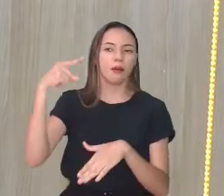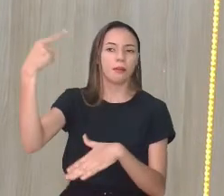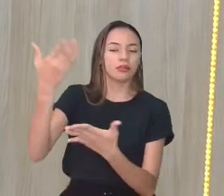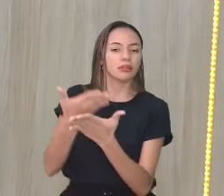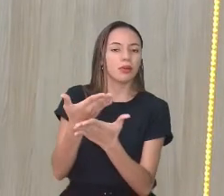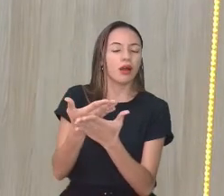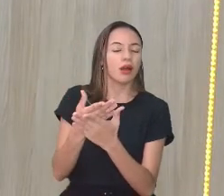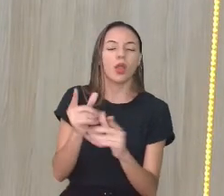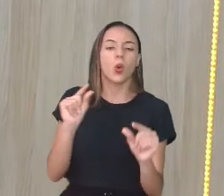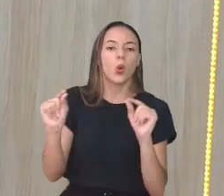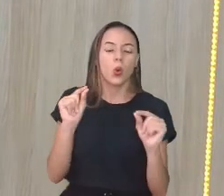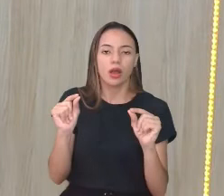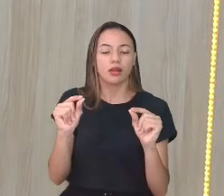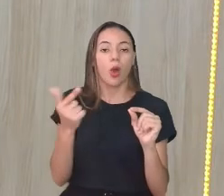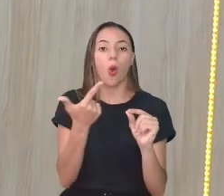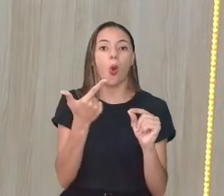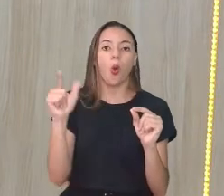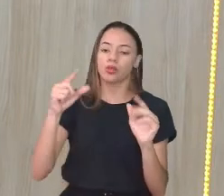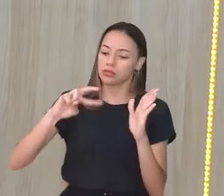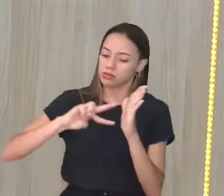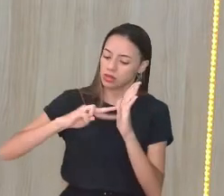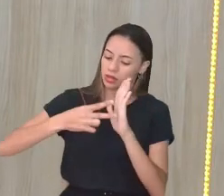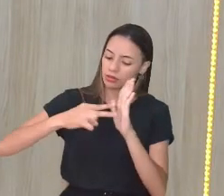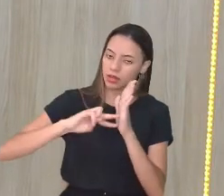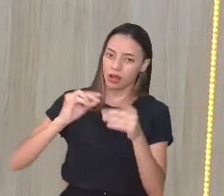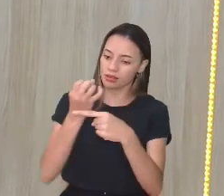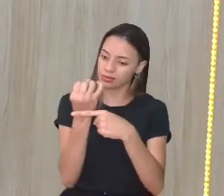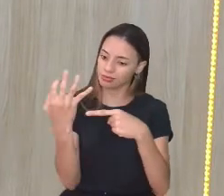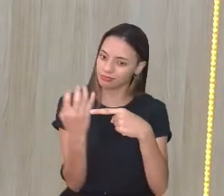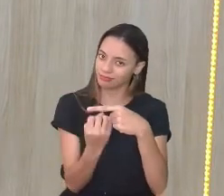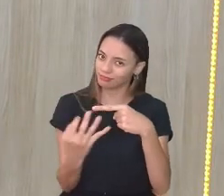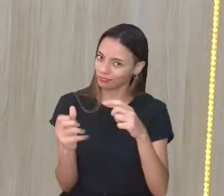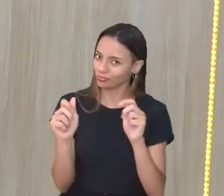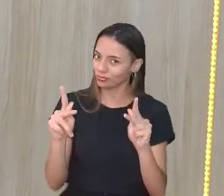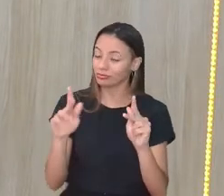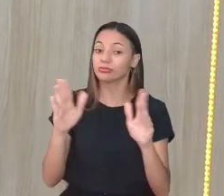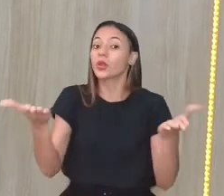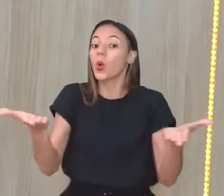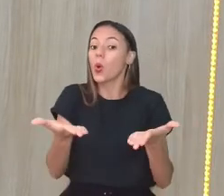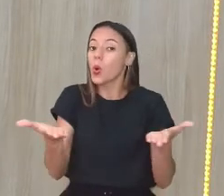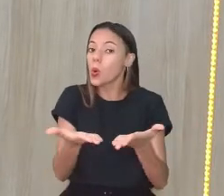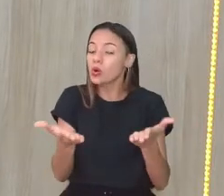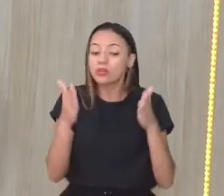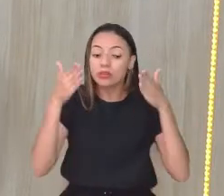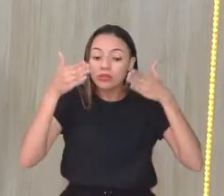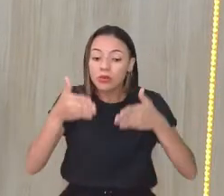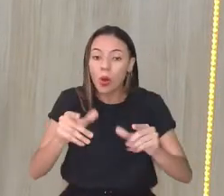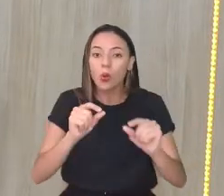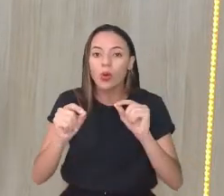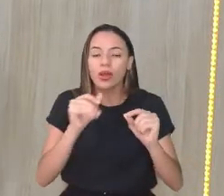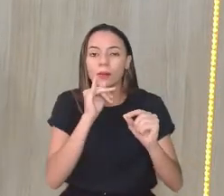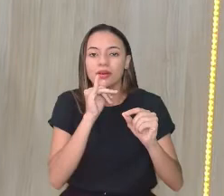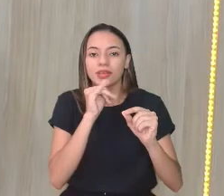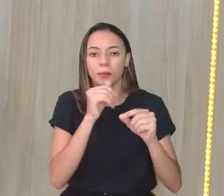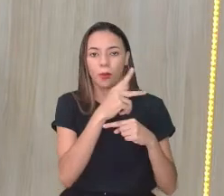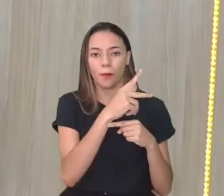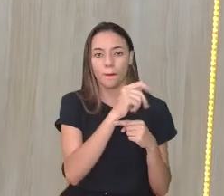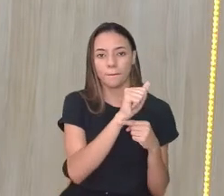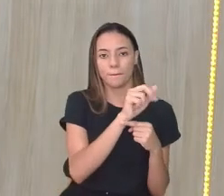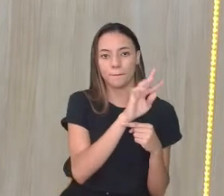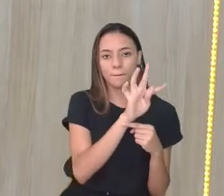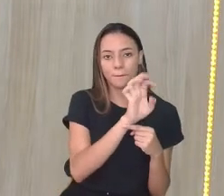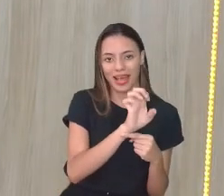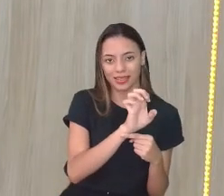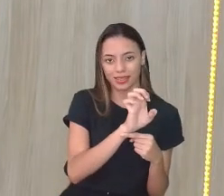a gente trabalhar outros sentidos de frações, tá certo? No caso de hoje, a gente está falando de parte de um todo, ou seja, eu pego o